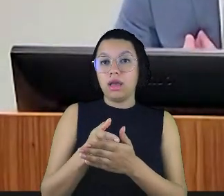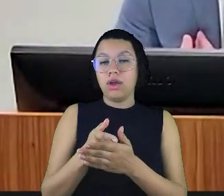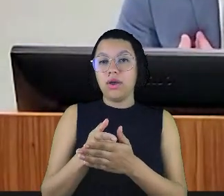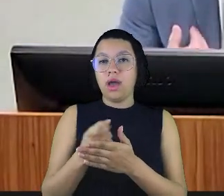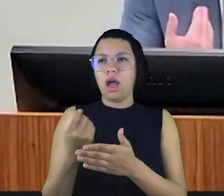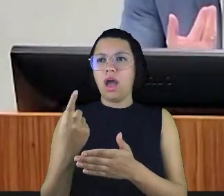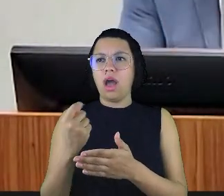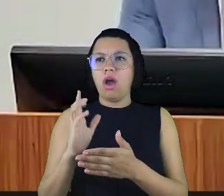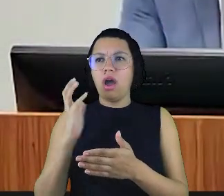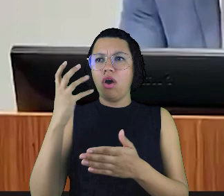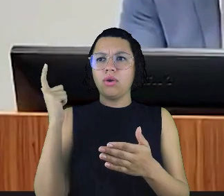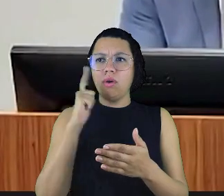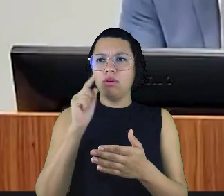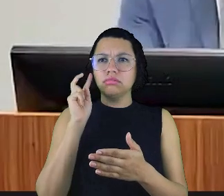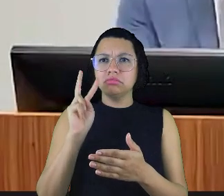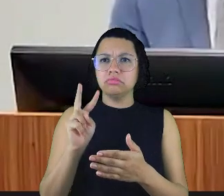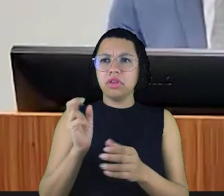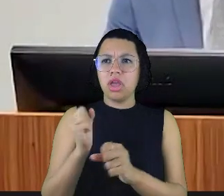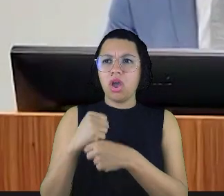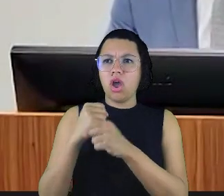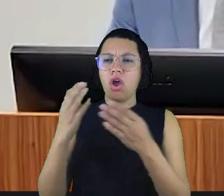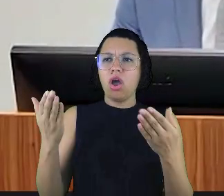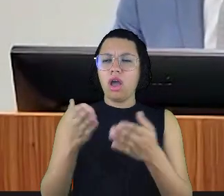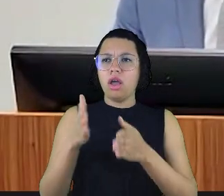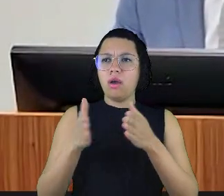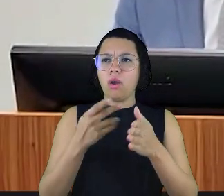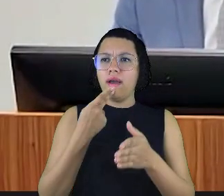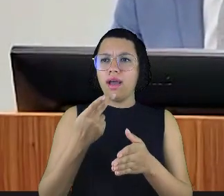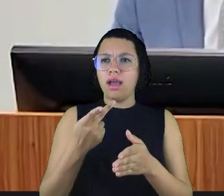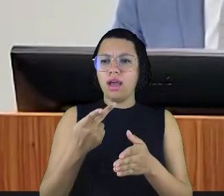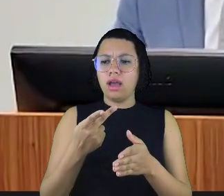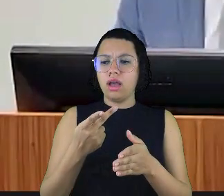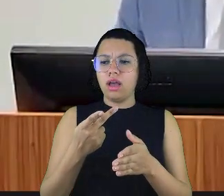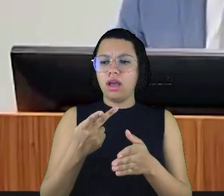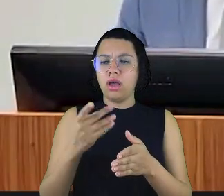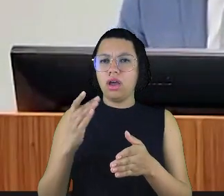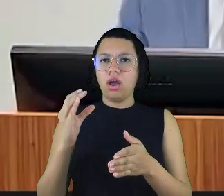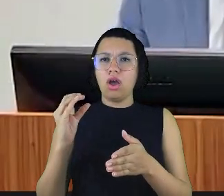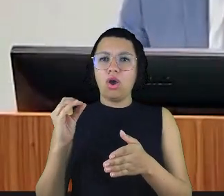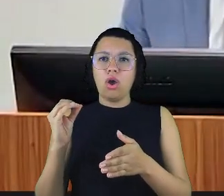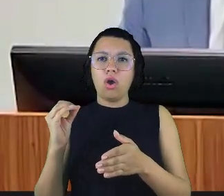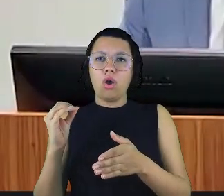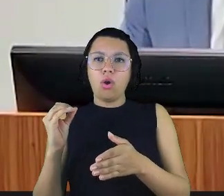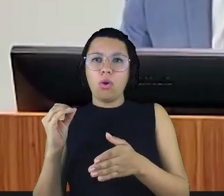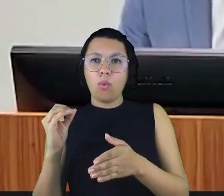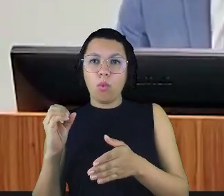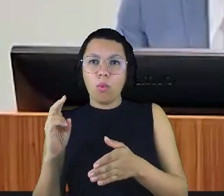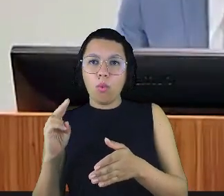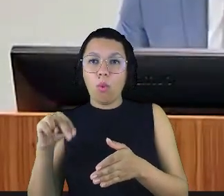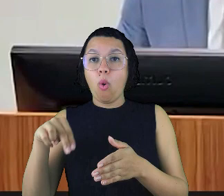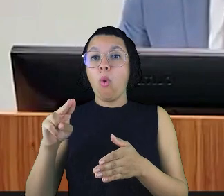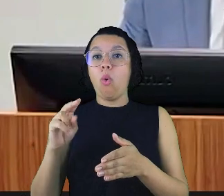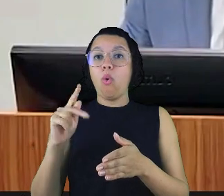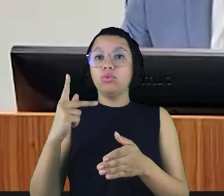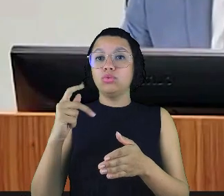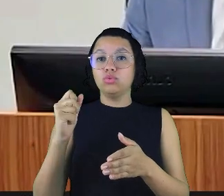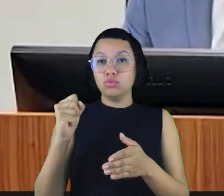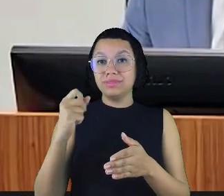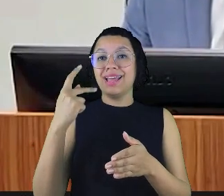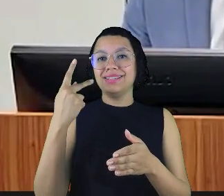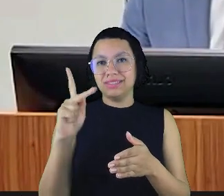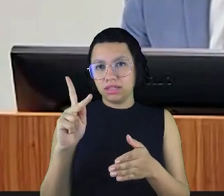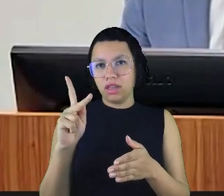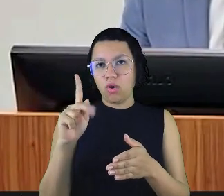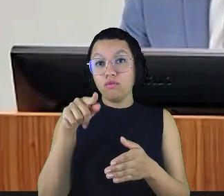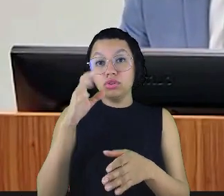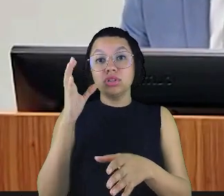que eu consigo construir nesse momento é dizer: o ônus é seu, você calculou, você